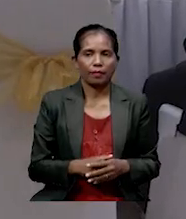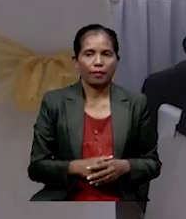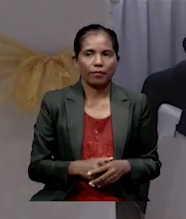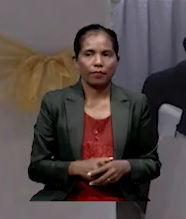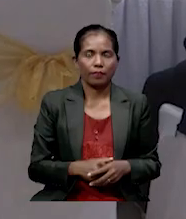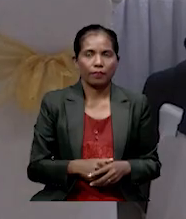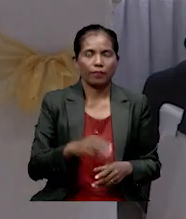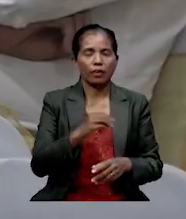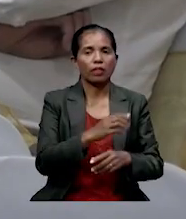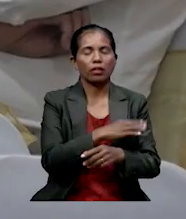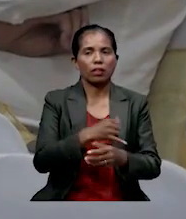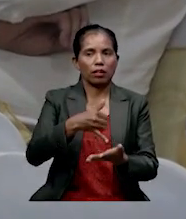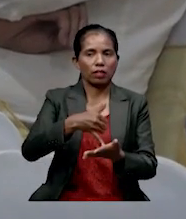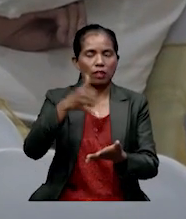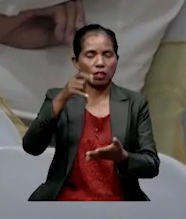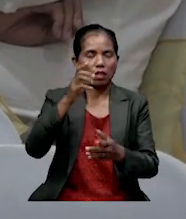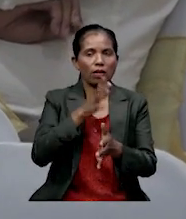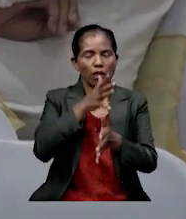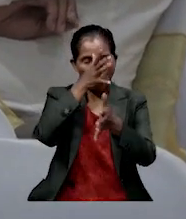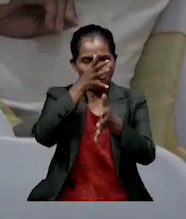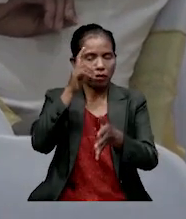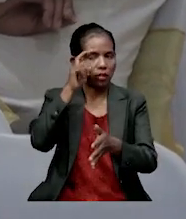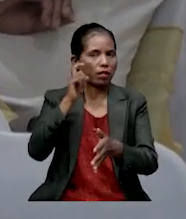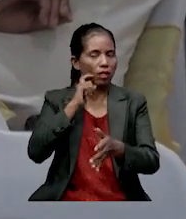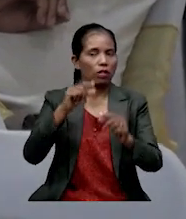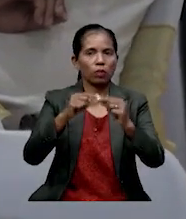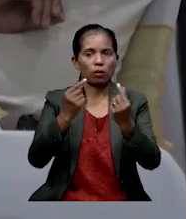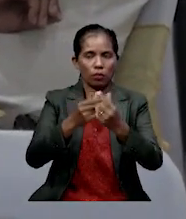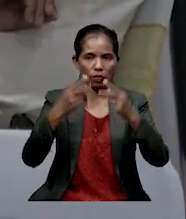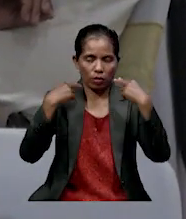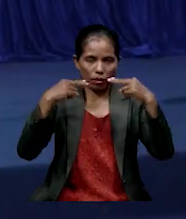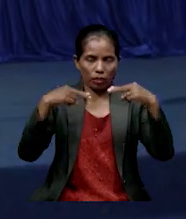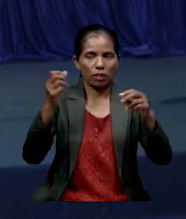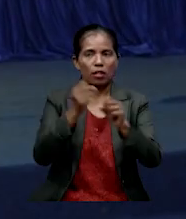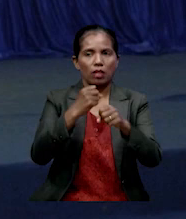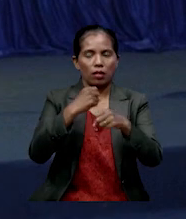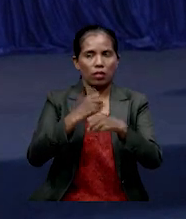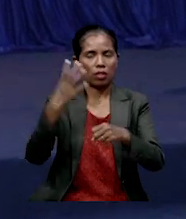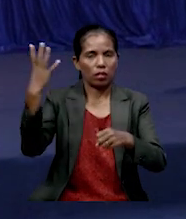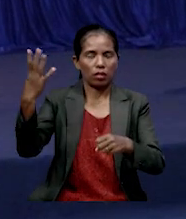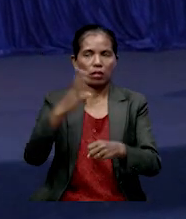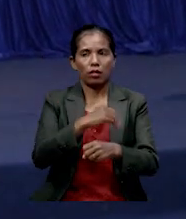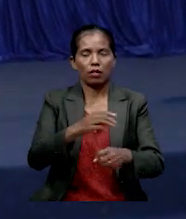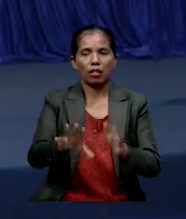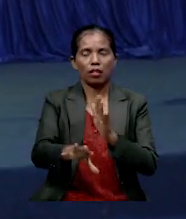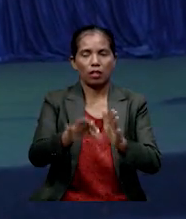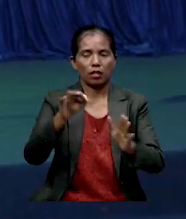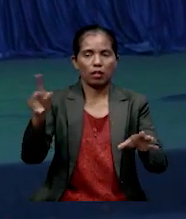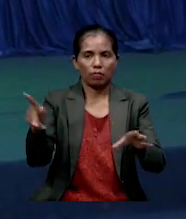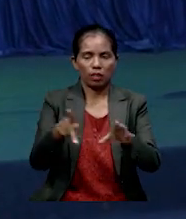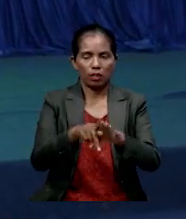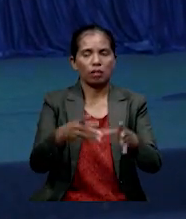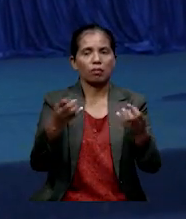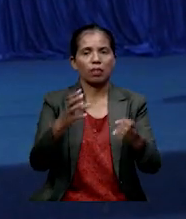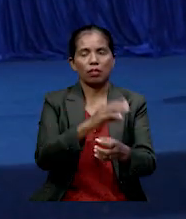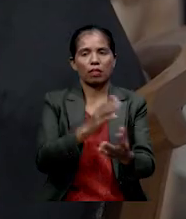Final Tasa Vonana modalidade coral no vocal group nebe realiza e a Salão Delta Nova reta na apreciação husi participante nebe